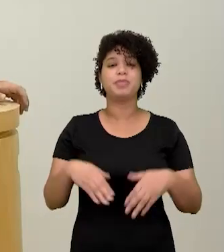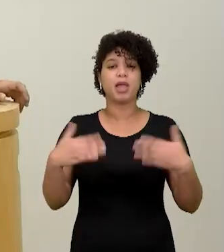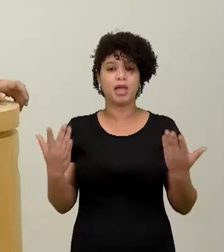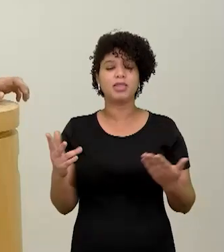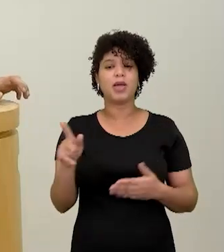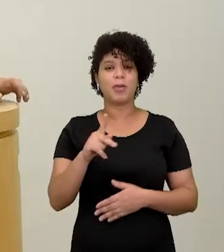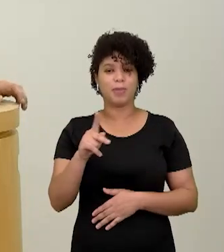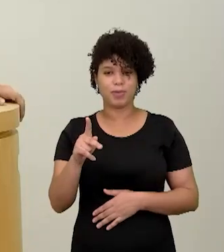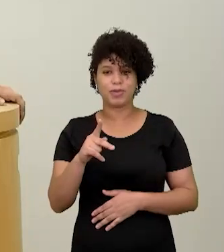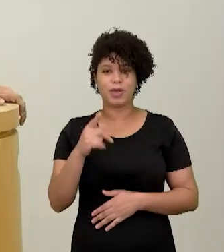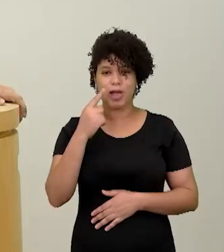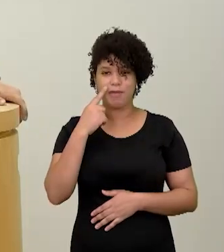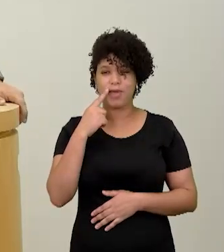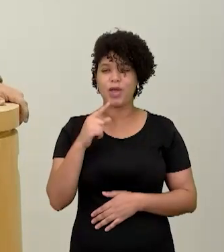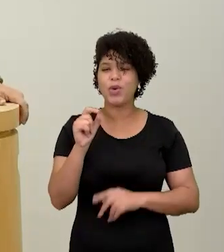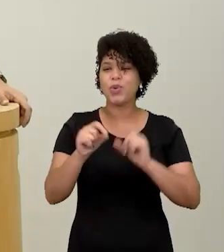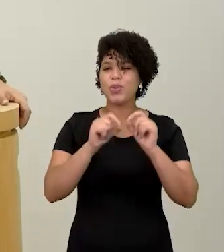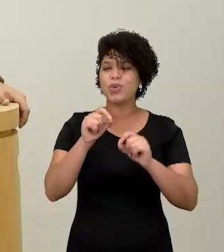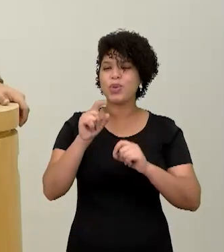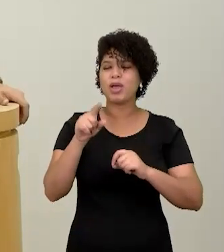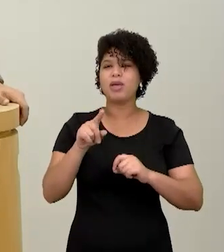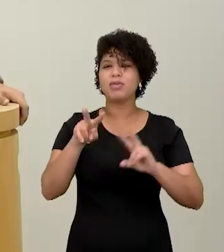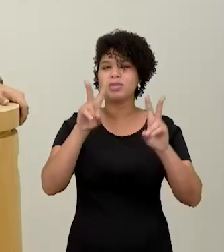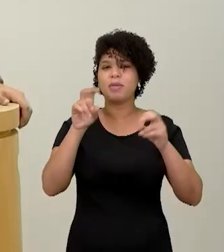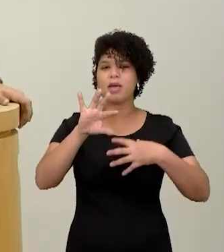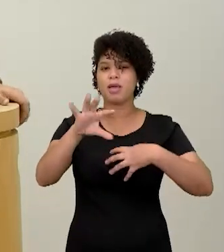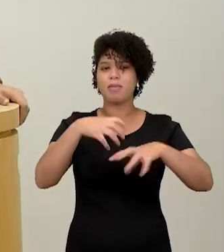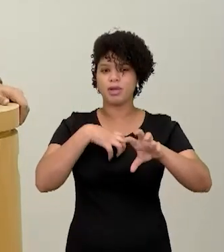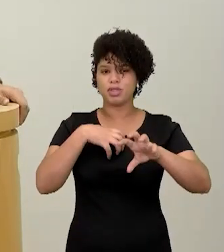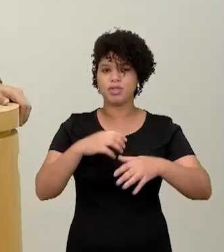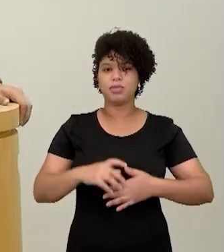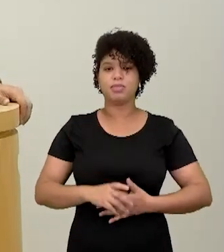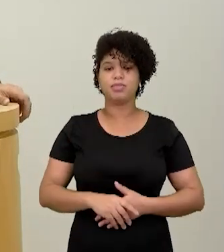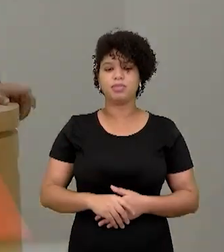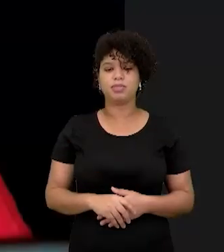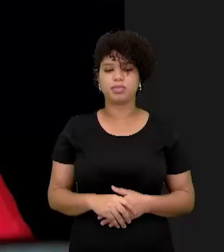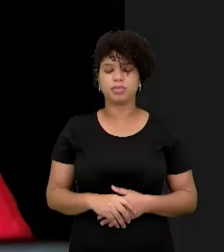Então, Pro Jocélio, o que é empatia aí? O que o pessoal está dizendo?